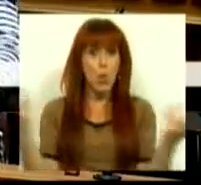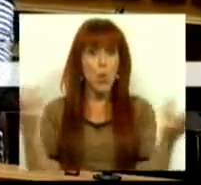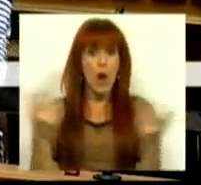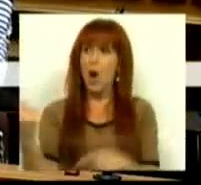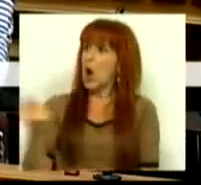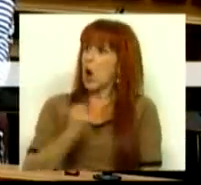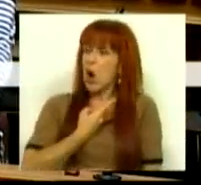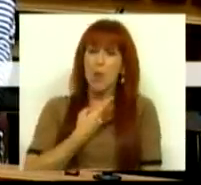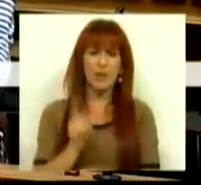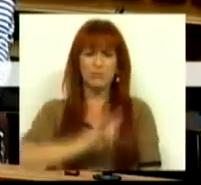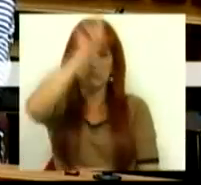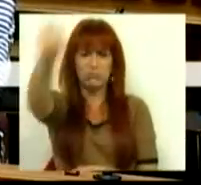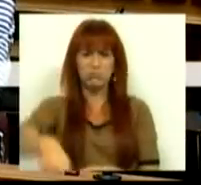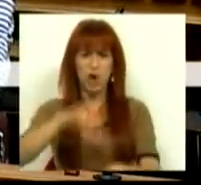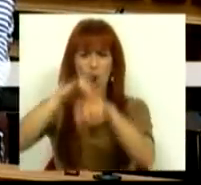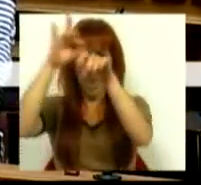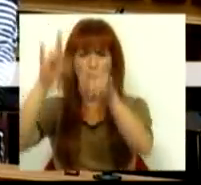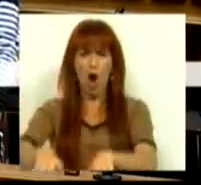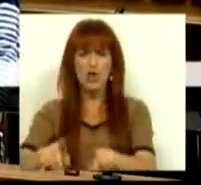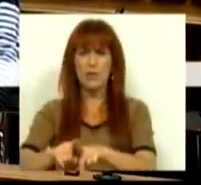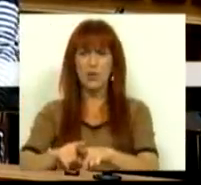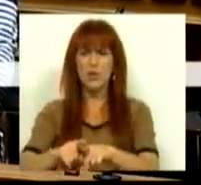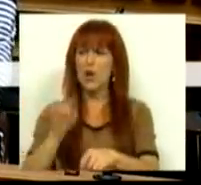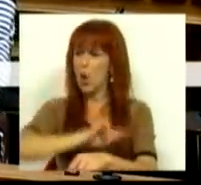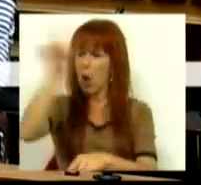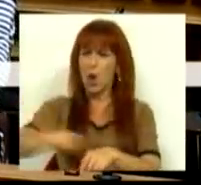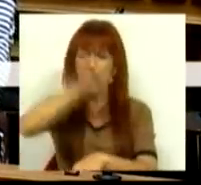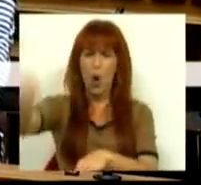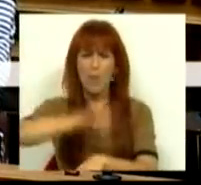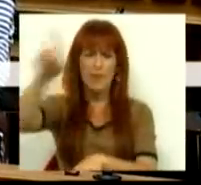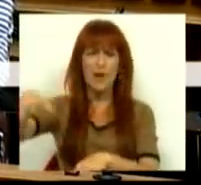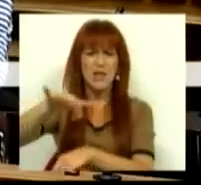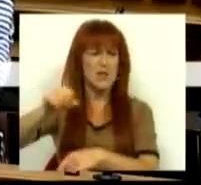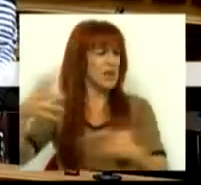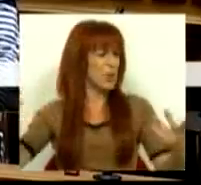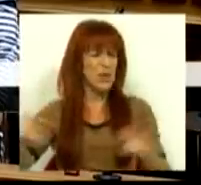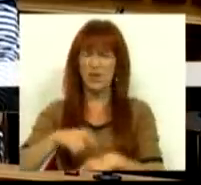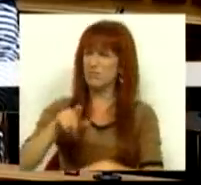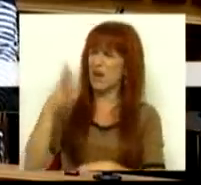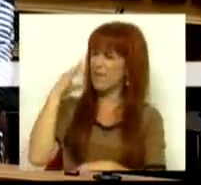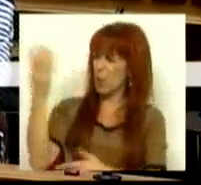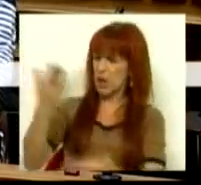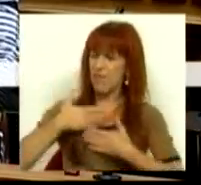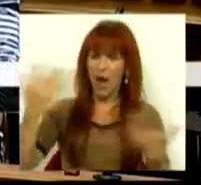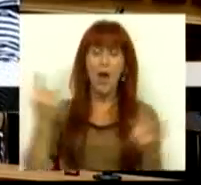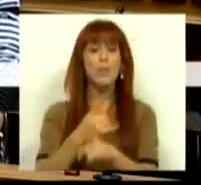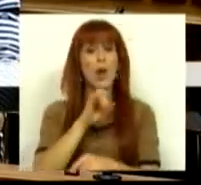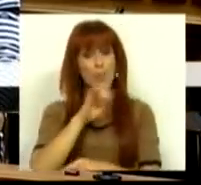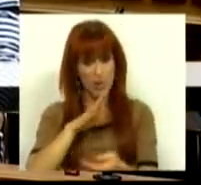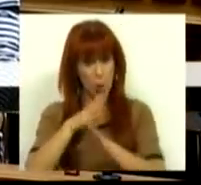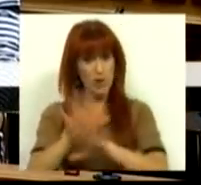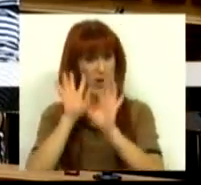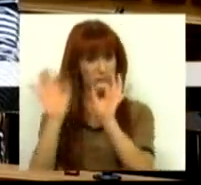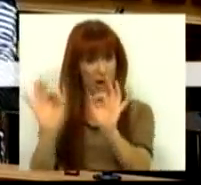são forçados a dirigir-se aos hospitais com grande frequência, numa situação de humilhação, quase, para poderem